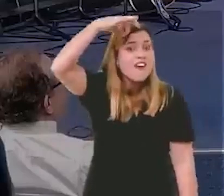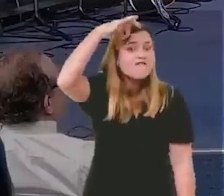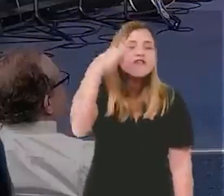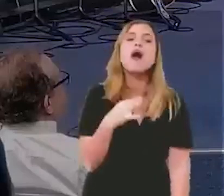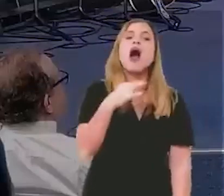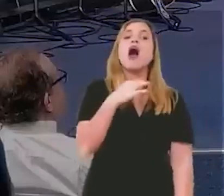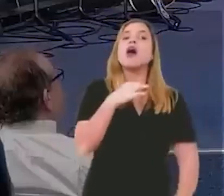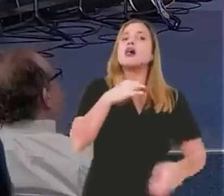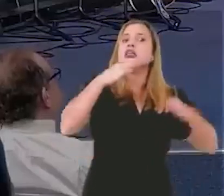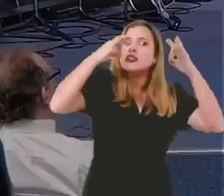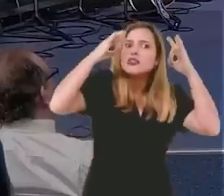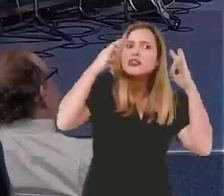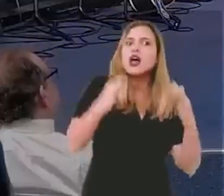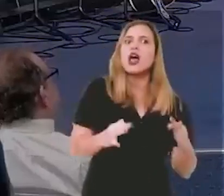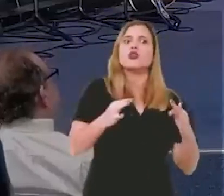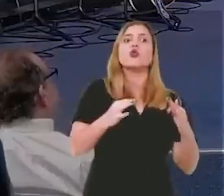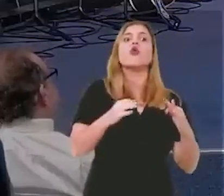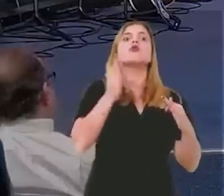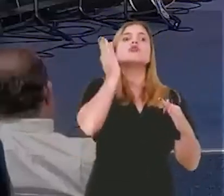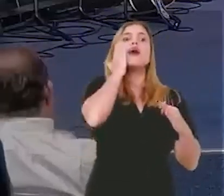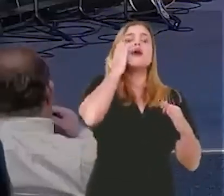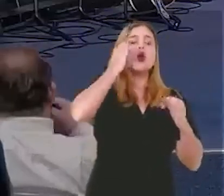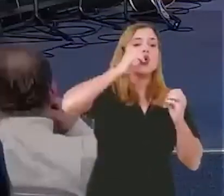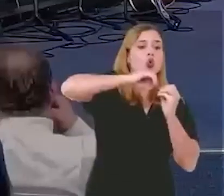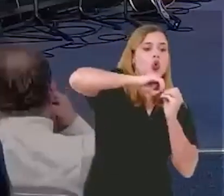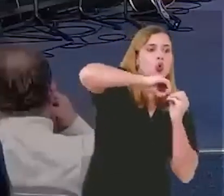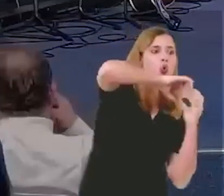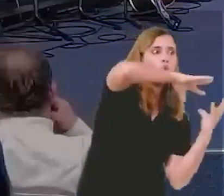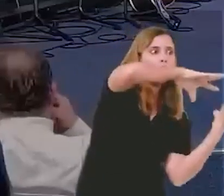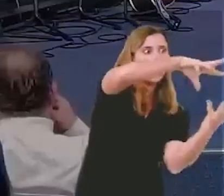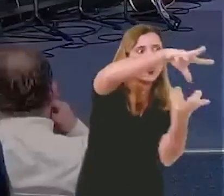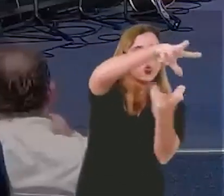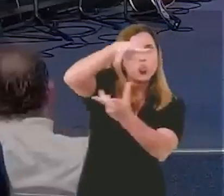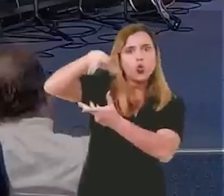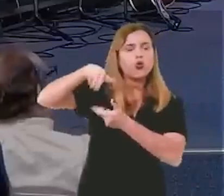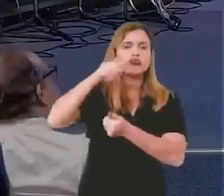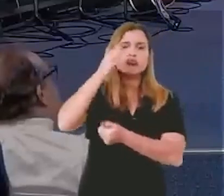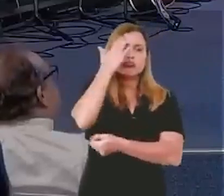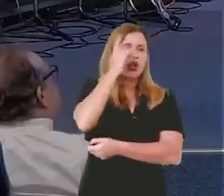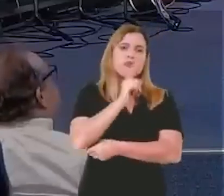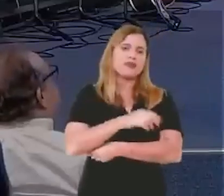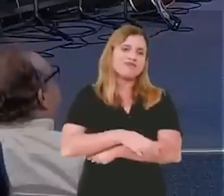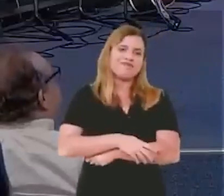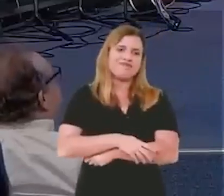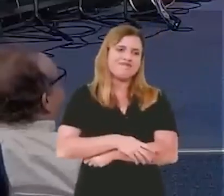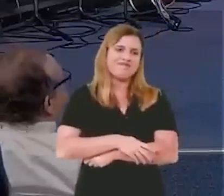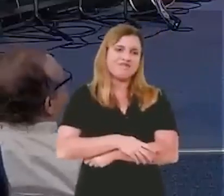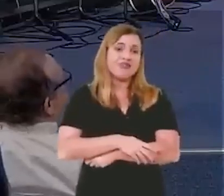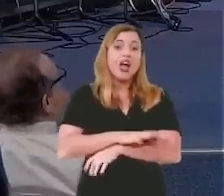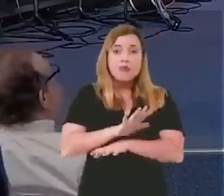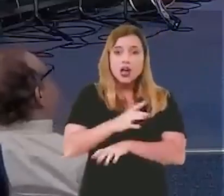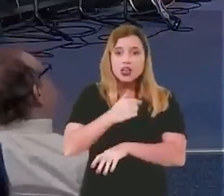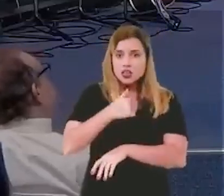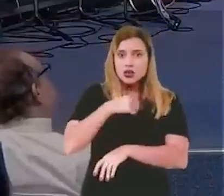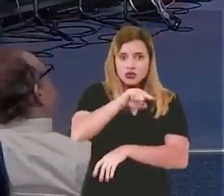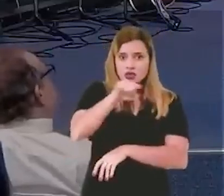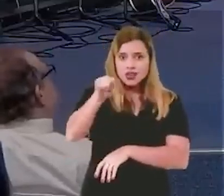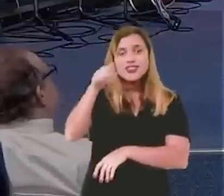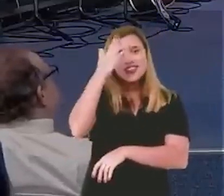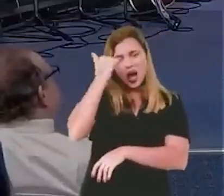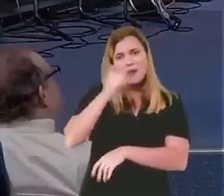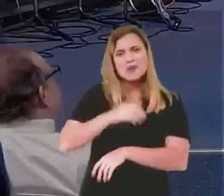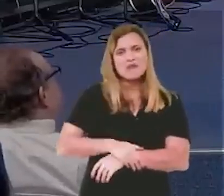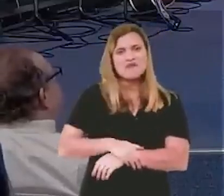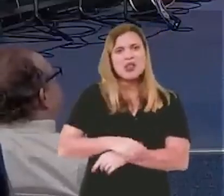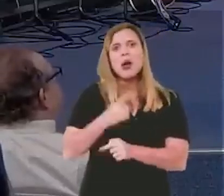categoricamente qual é o exato tamanho do universo. Senhor, mas amanhã é aberto. Para você e eu sabemos.